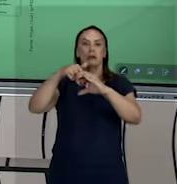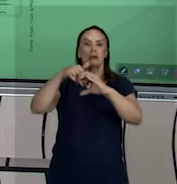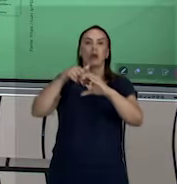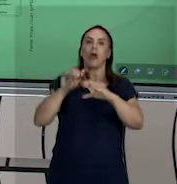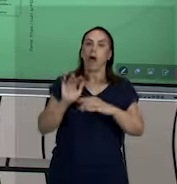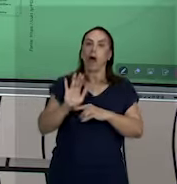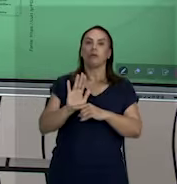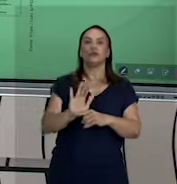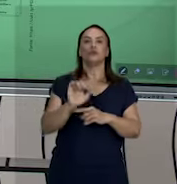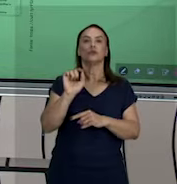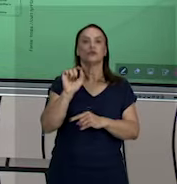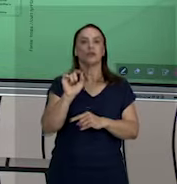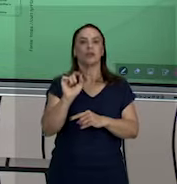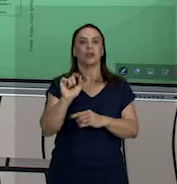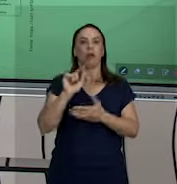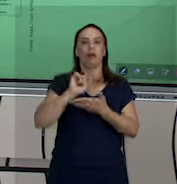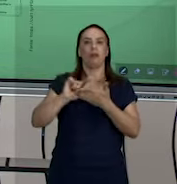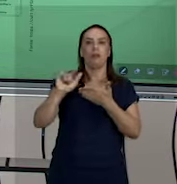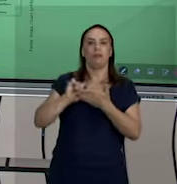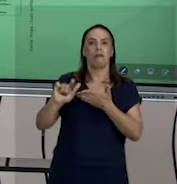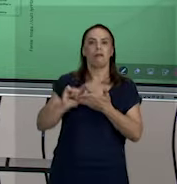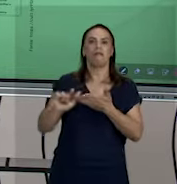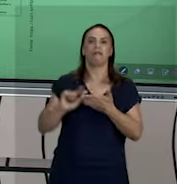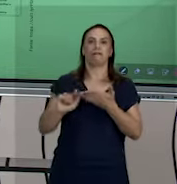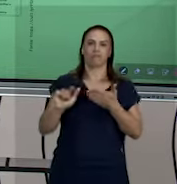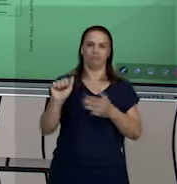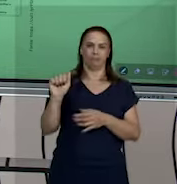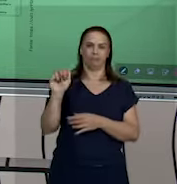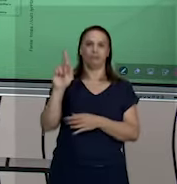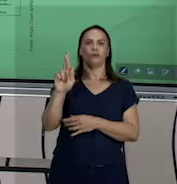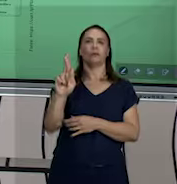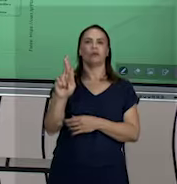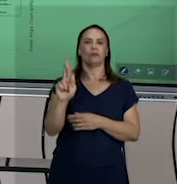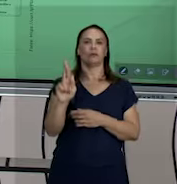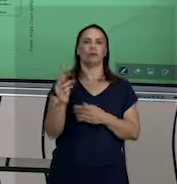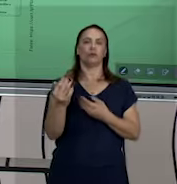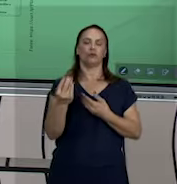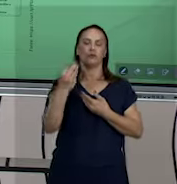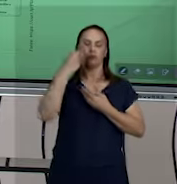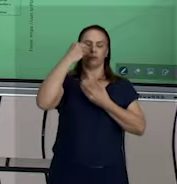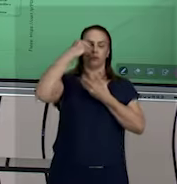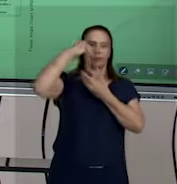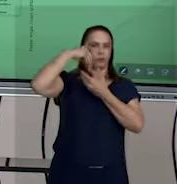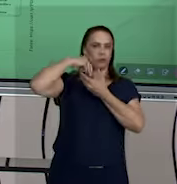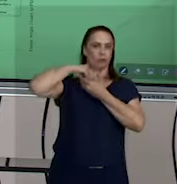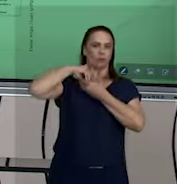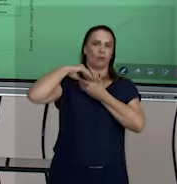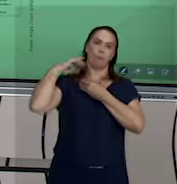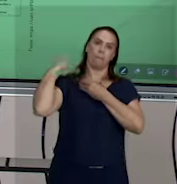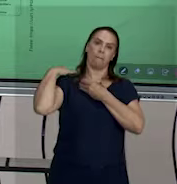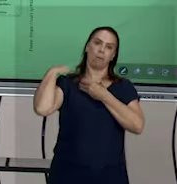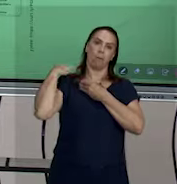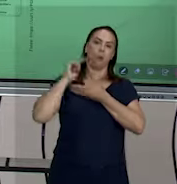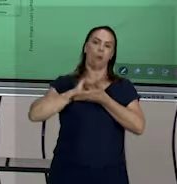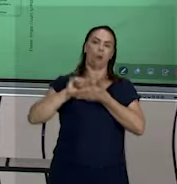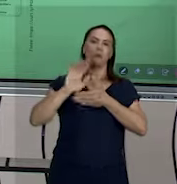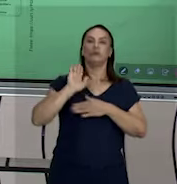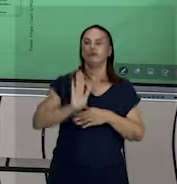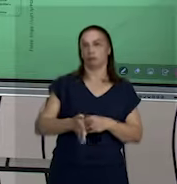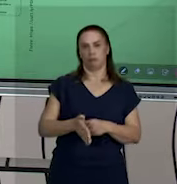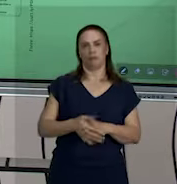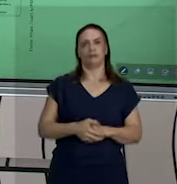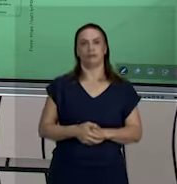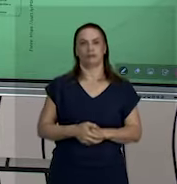ajudar a filtrar as impurezas do ar para que ao chegar no pulmão, chegue limpinho, tá? Então, voltando